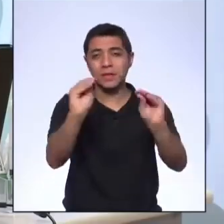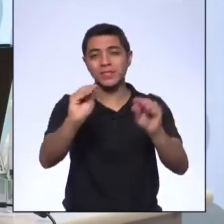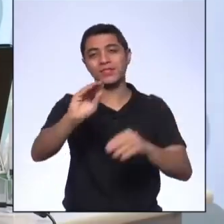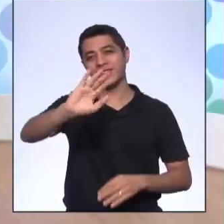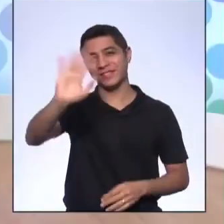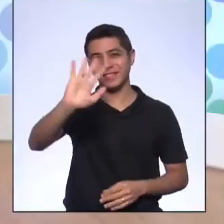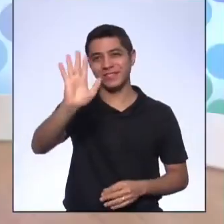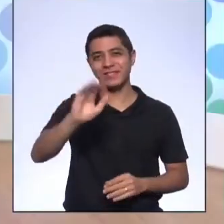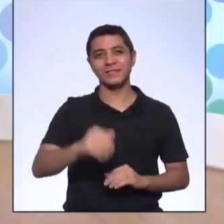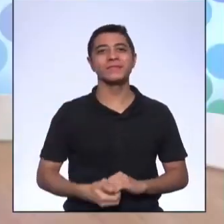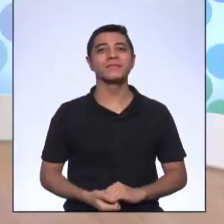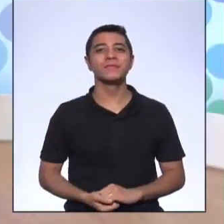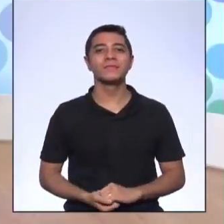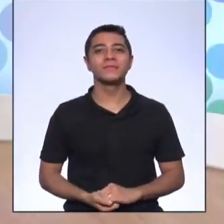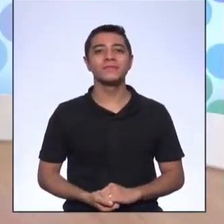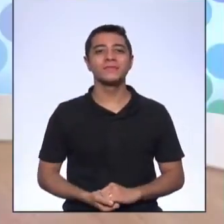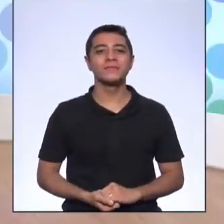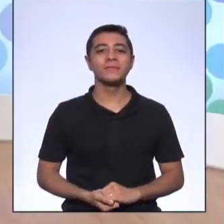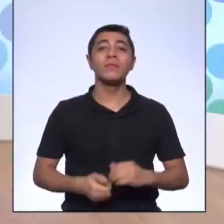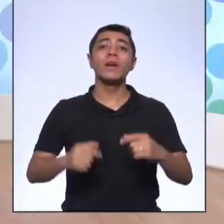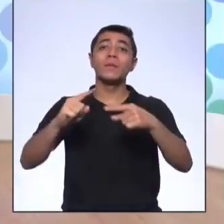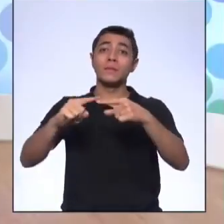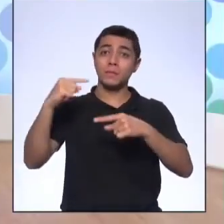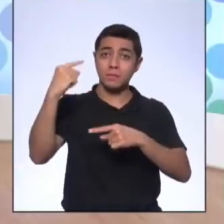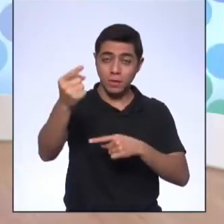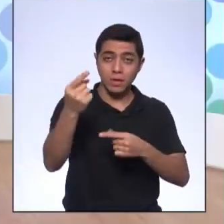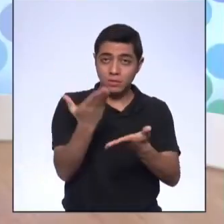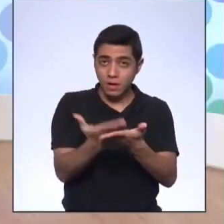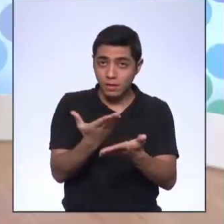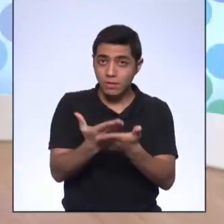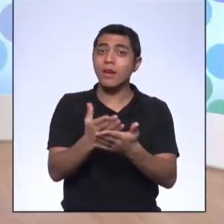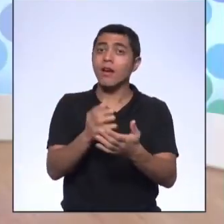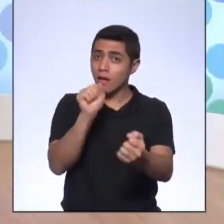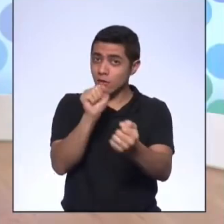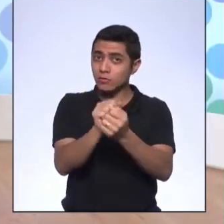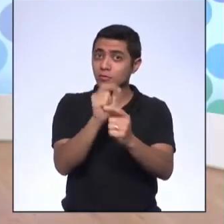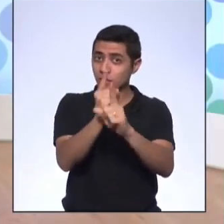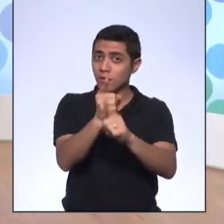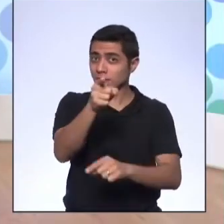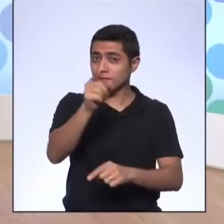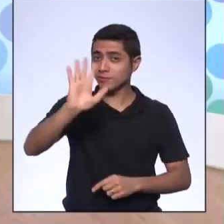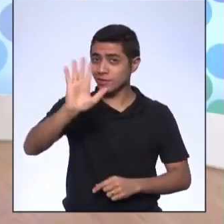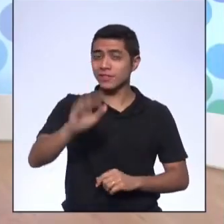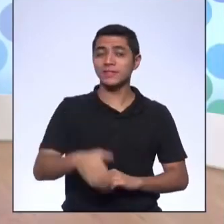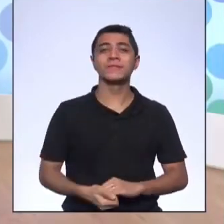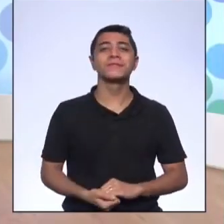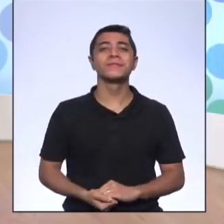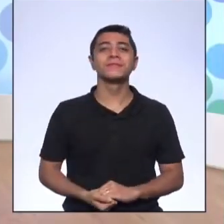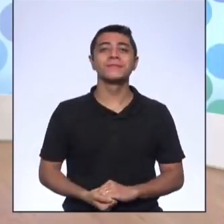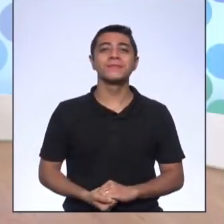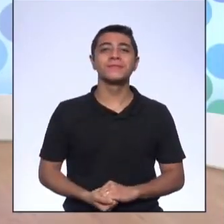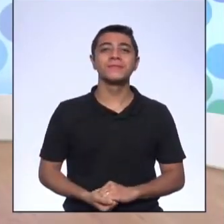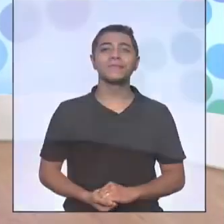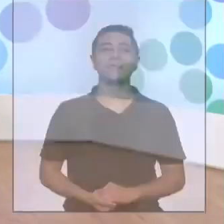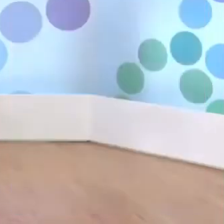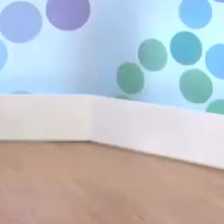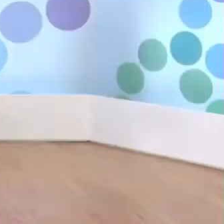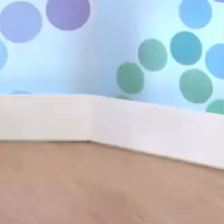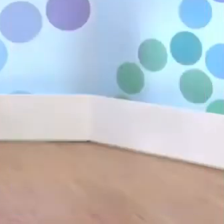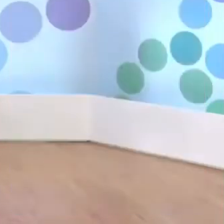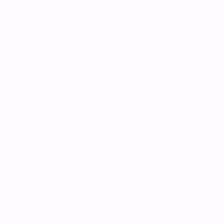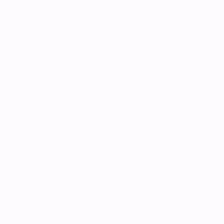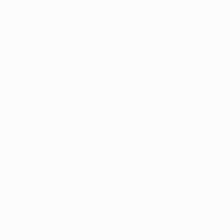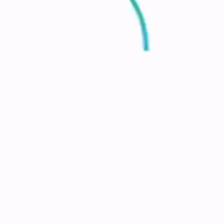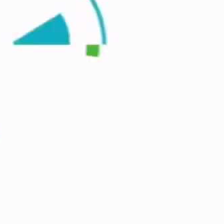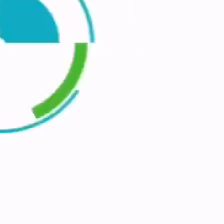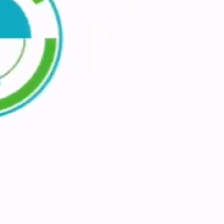aí, gente. Próxima aula, contamos com vocês. Tchau.